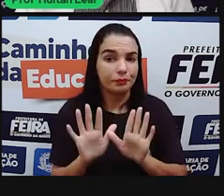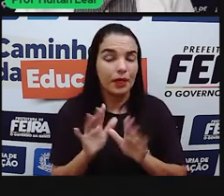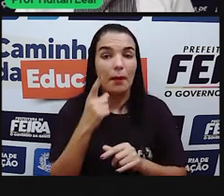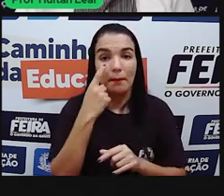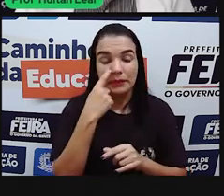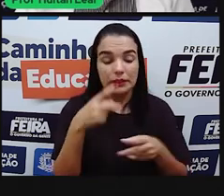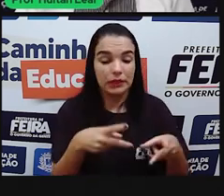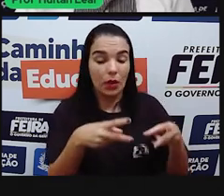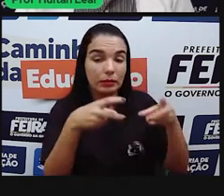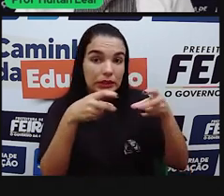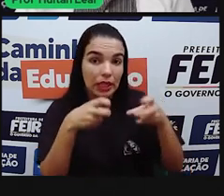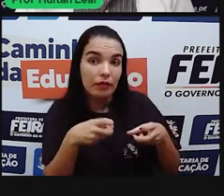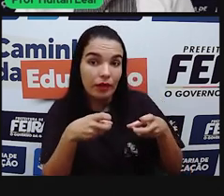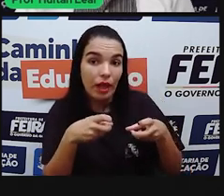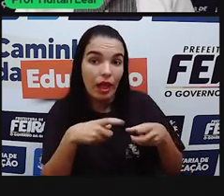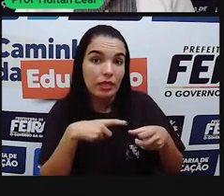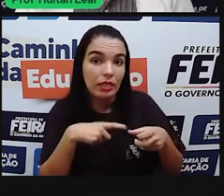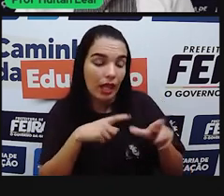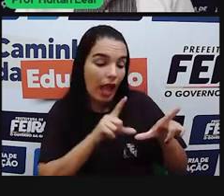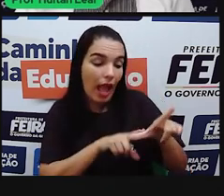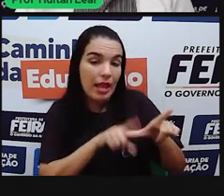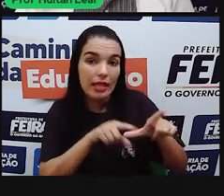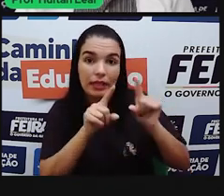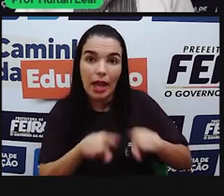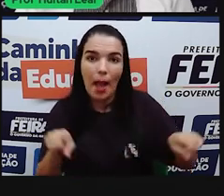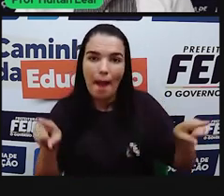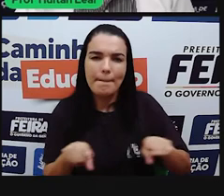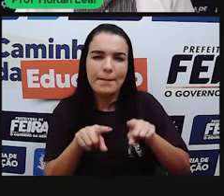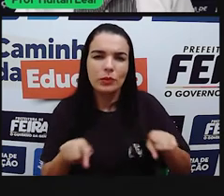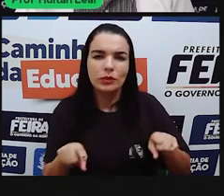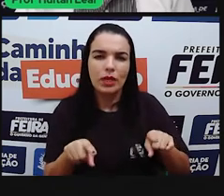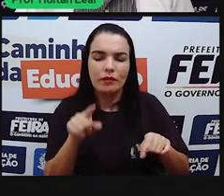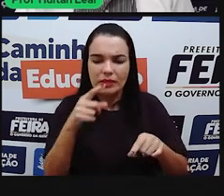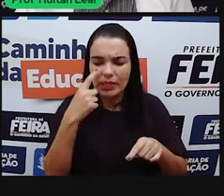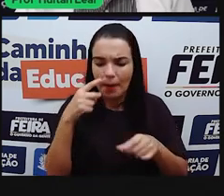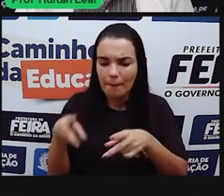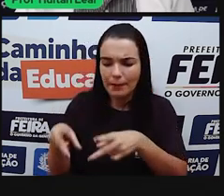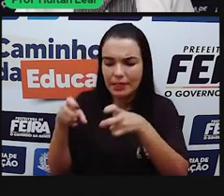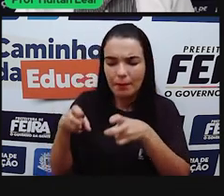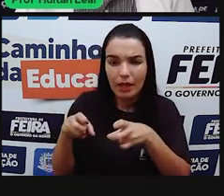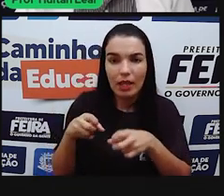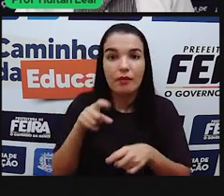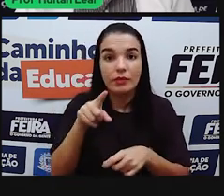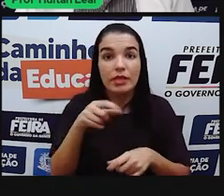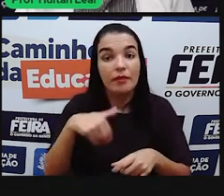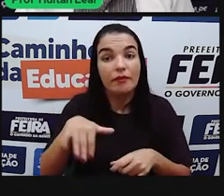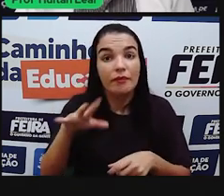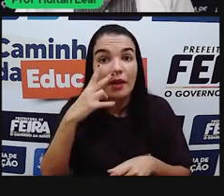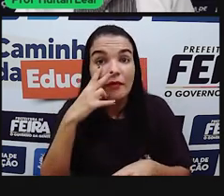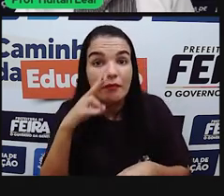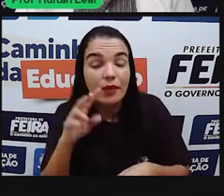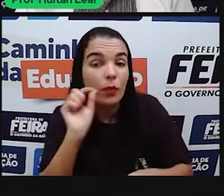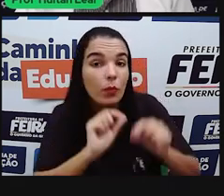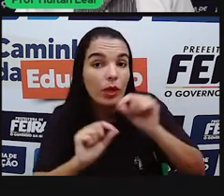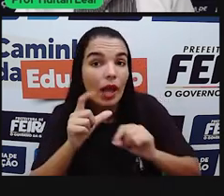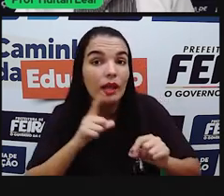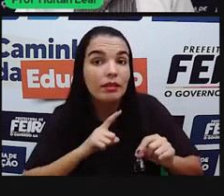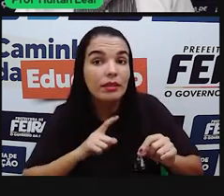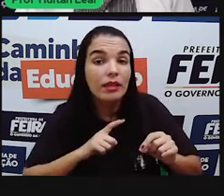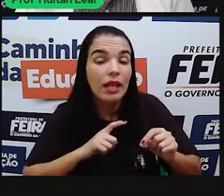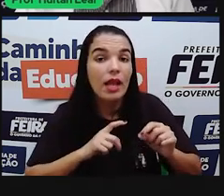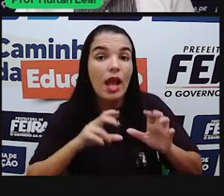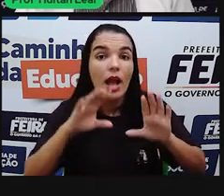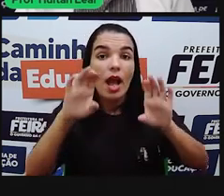você observar a letra escrita de uma música, de uma canção. Você vai ver que ela está em formato